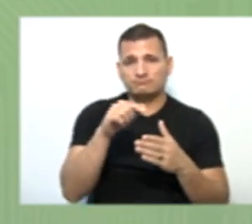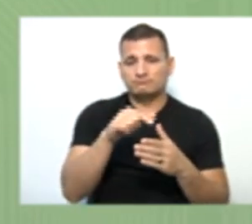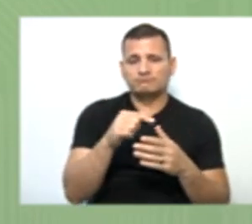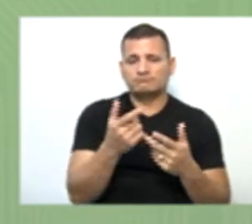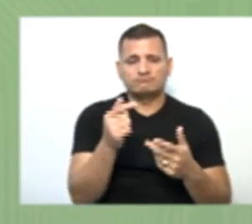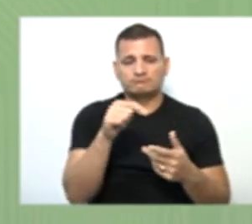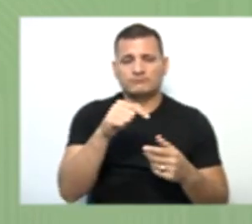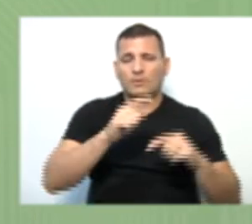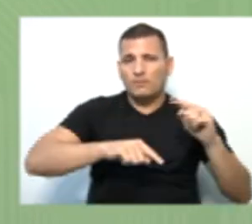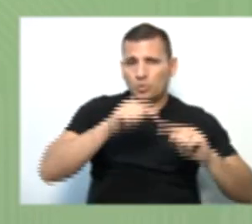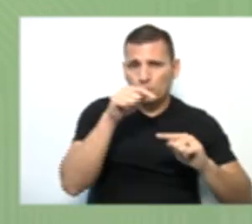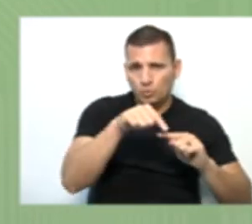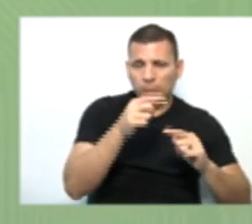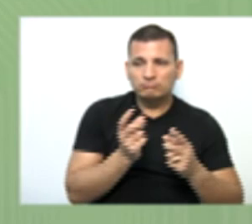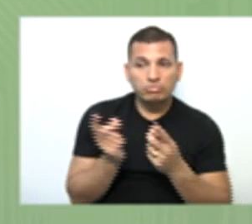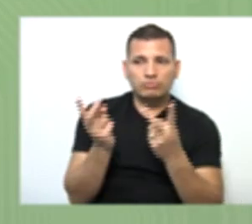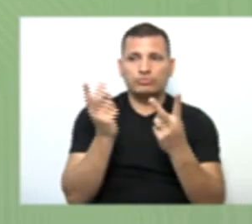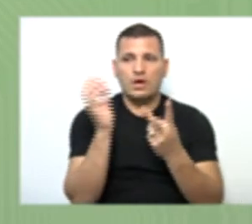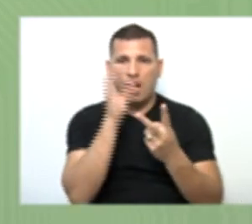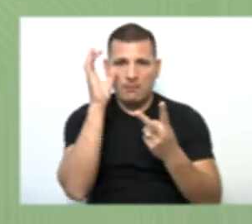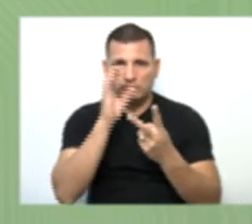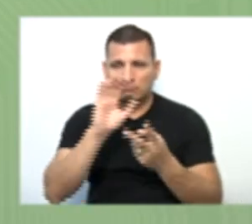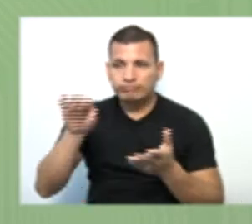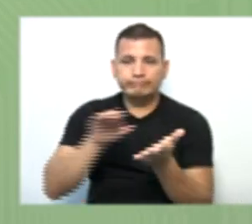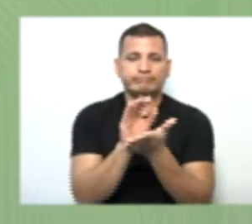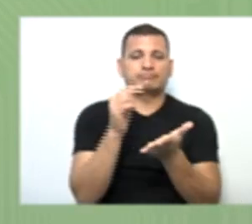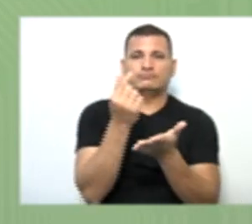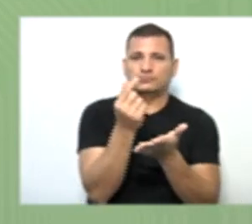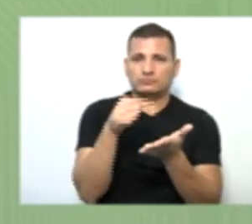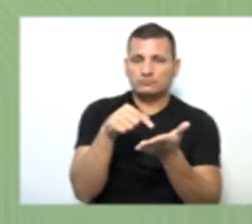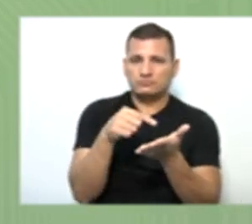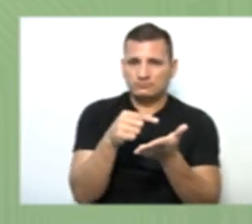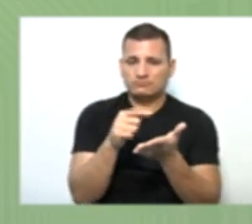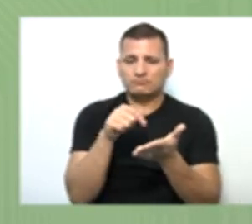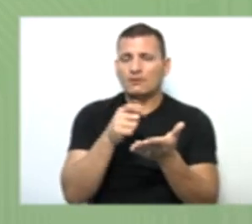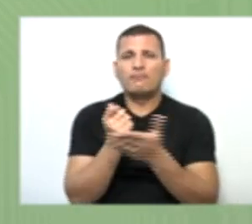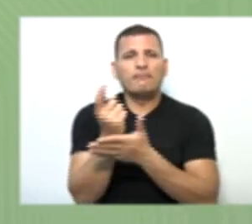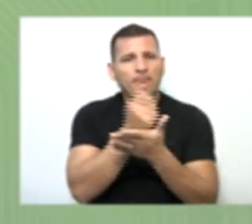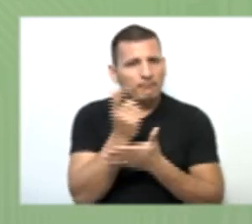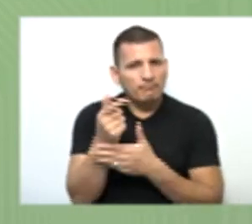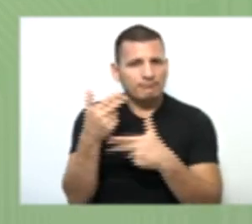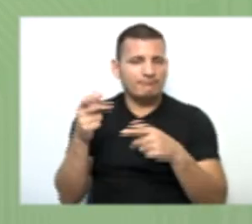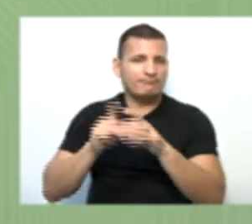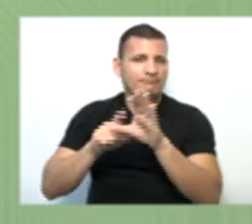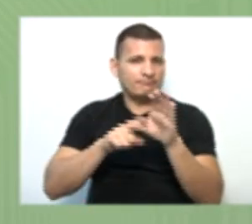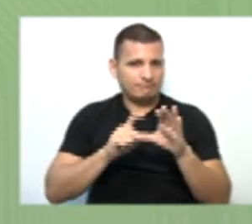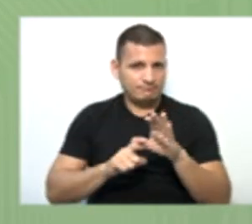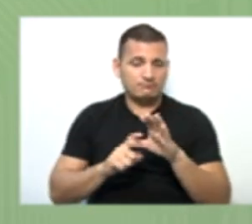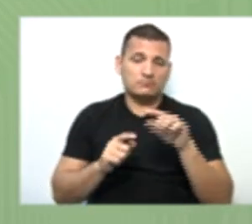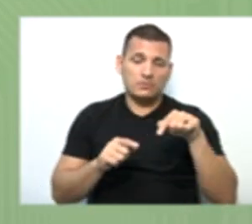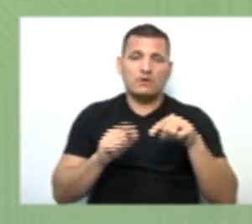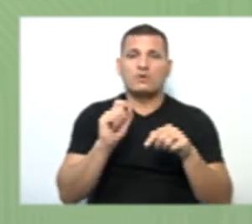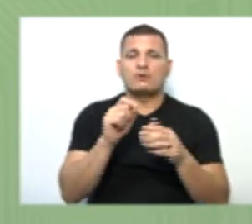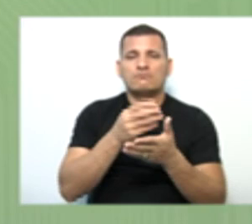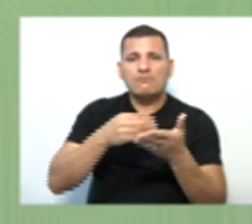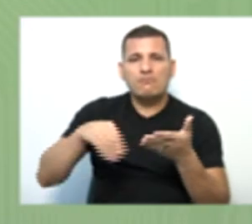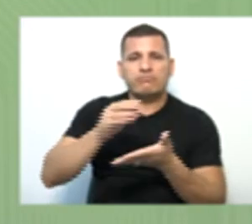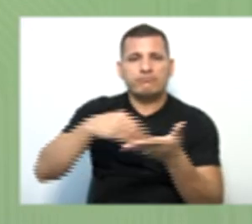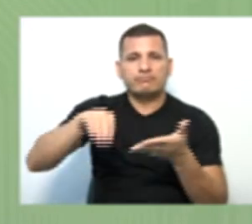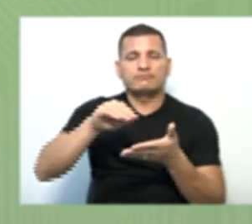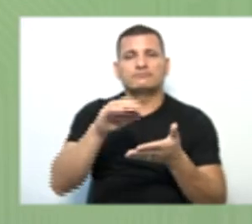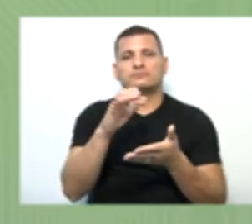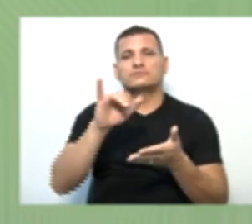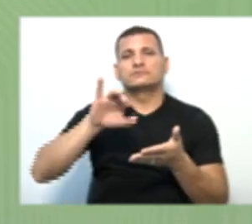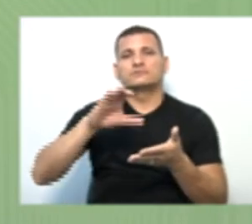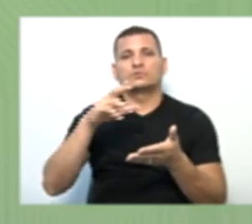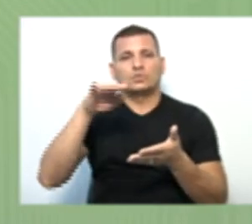ou direito em dinheiro, né, em dinheiro vivo, para podermos pagar as contas, ele é circulante.